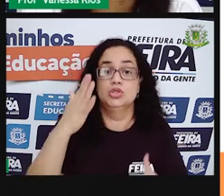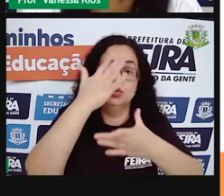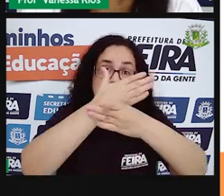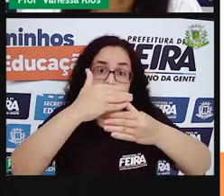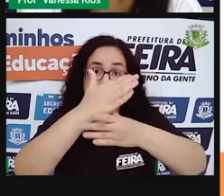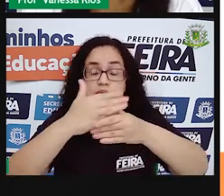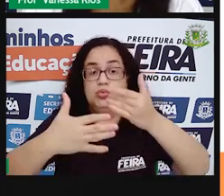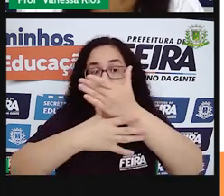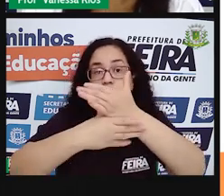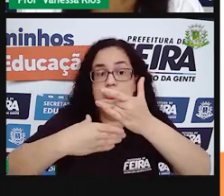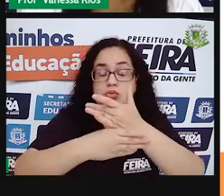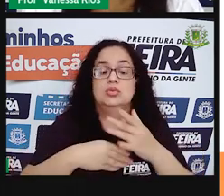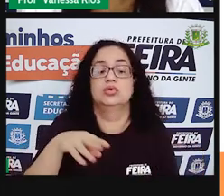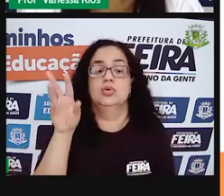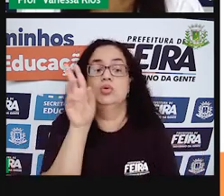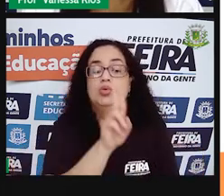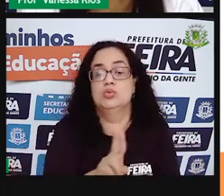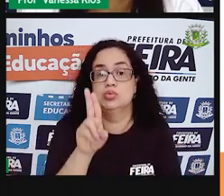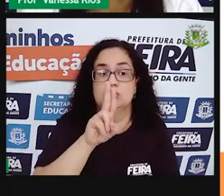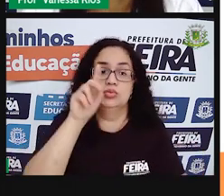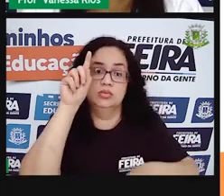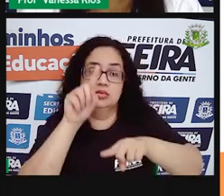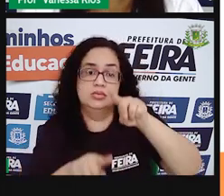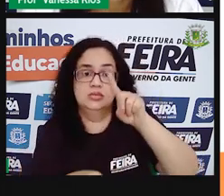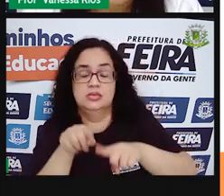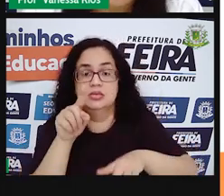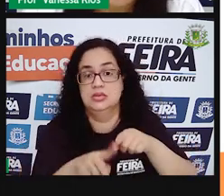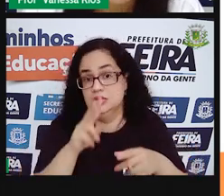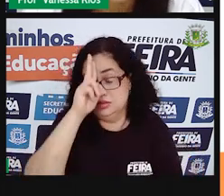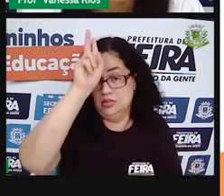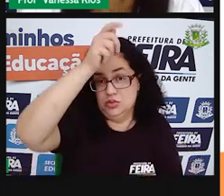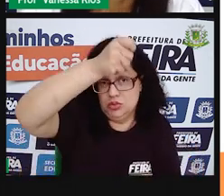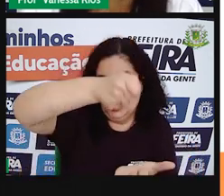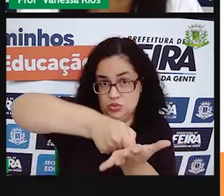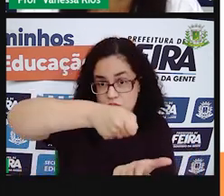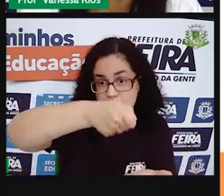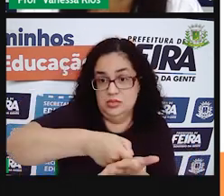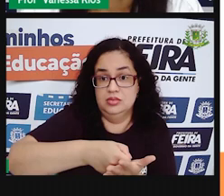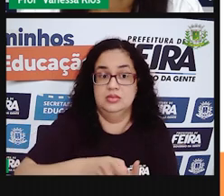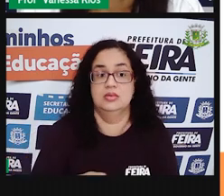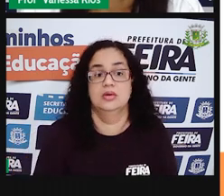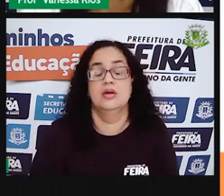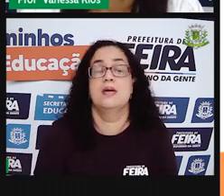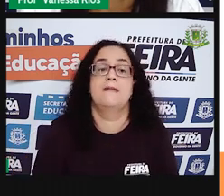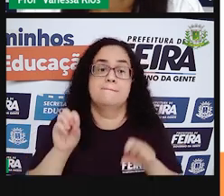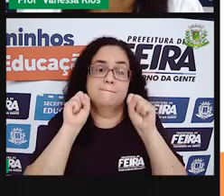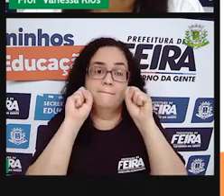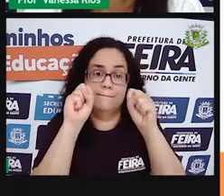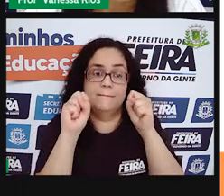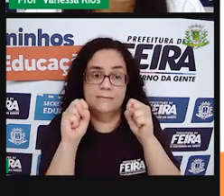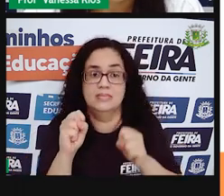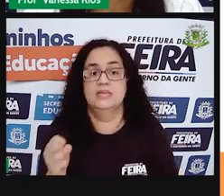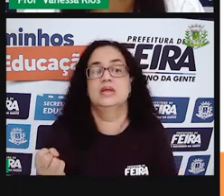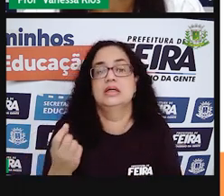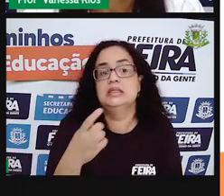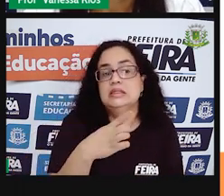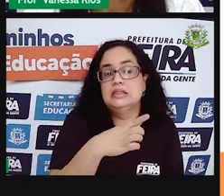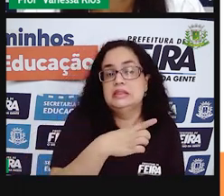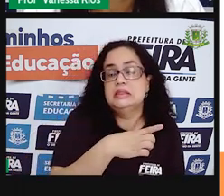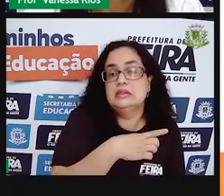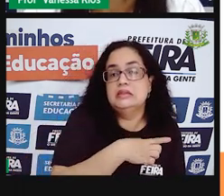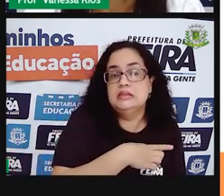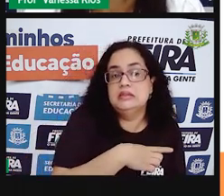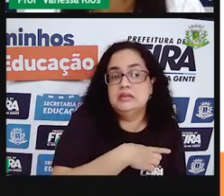construções, né? Quando utilizavam aí materiais com alta resistência para que pudessem aí ter, ser base, né?